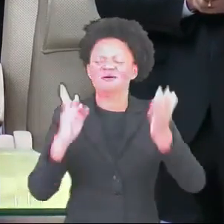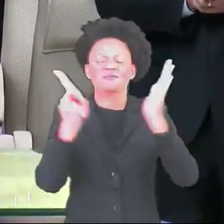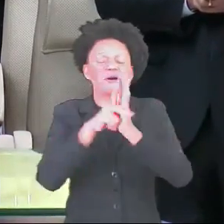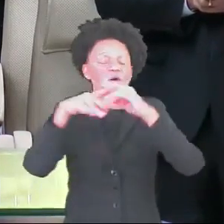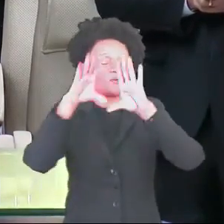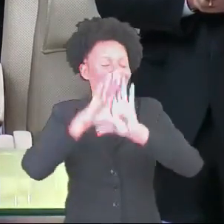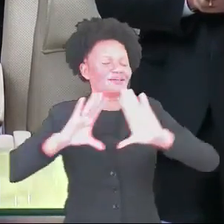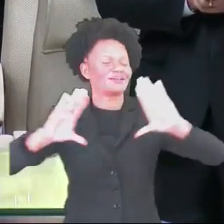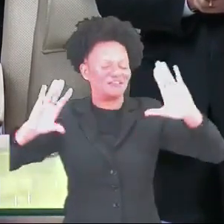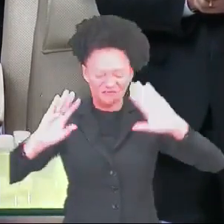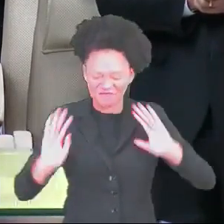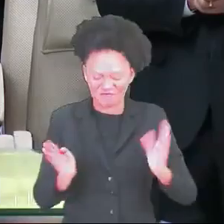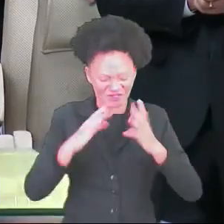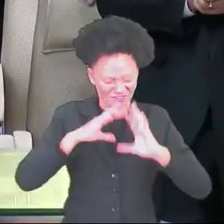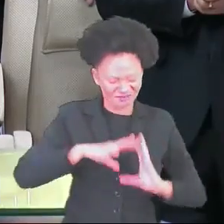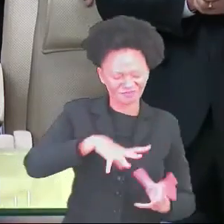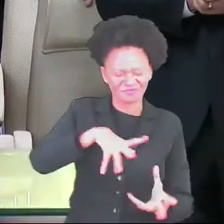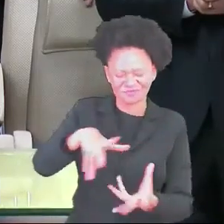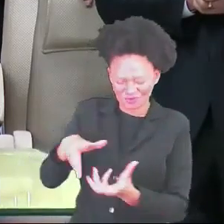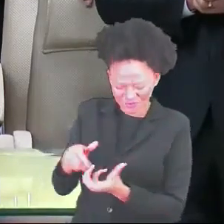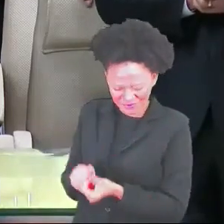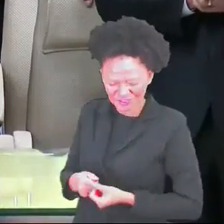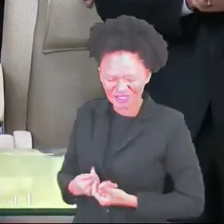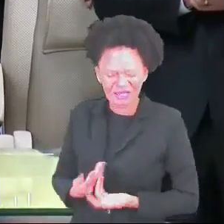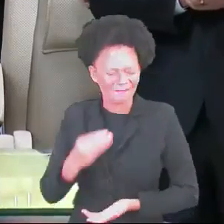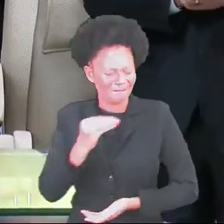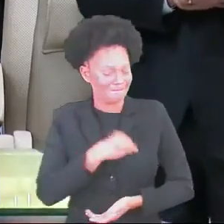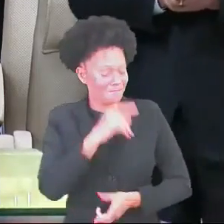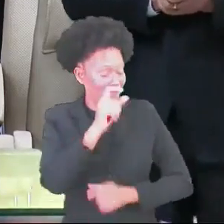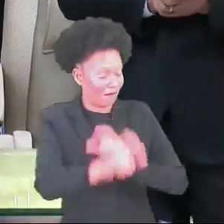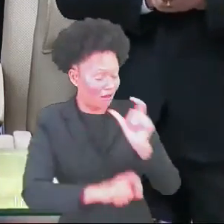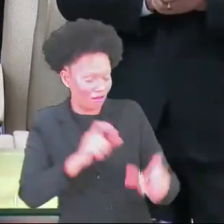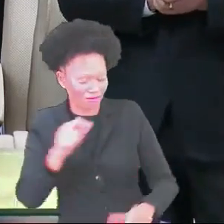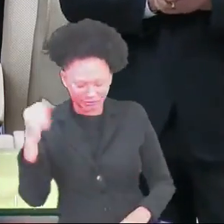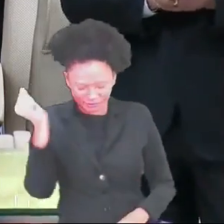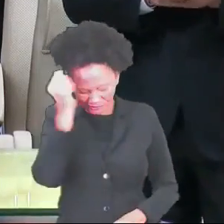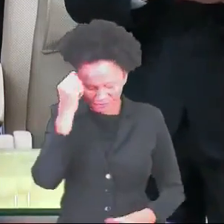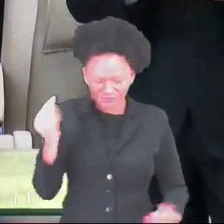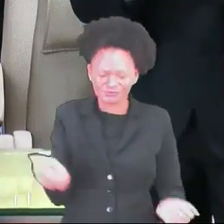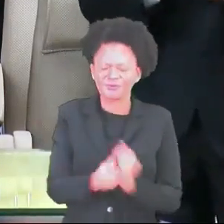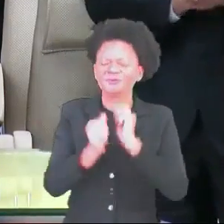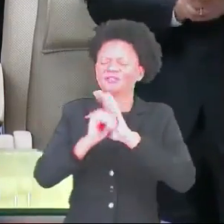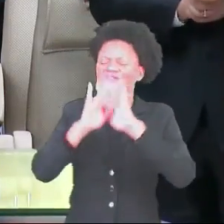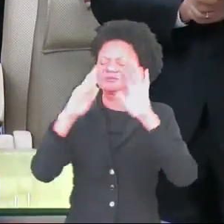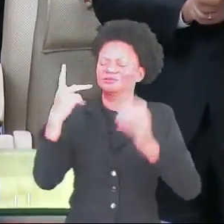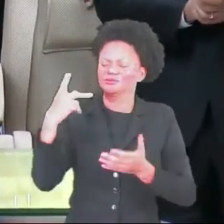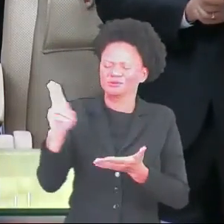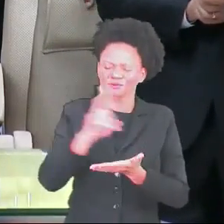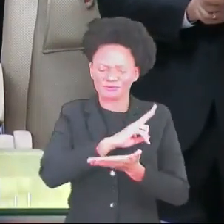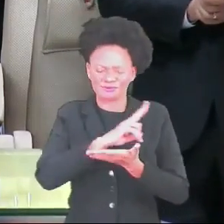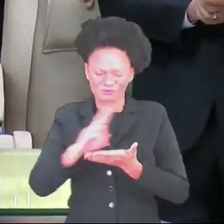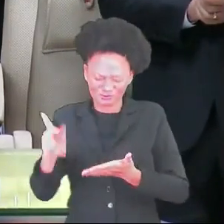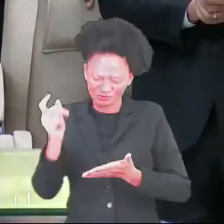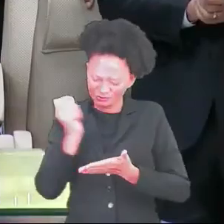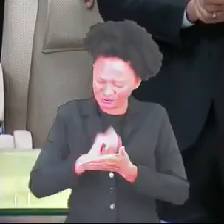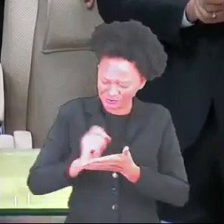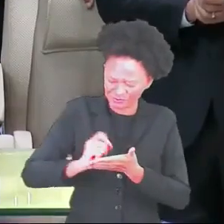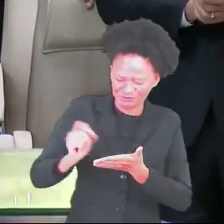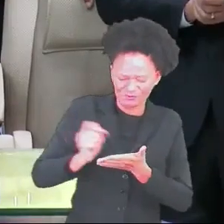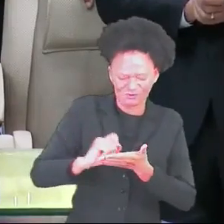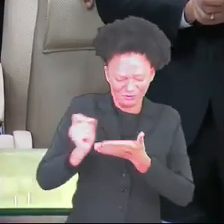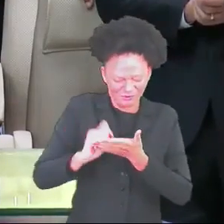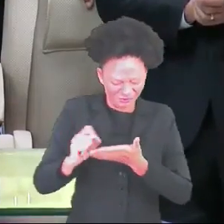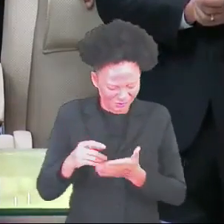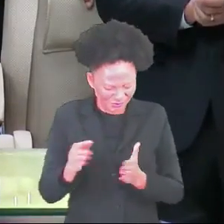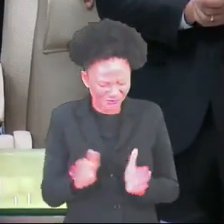céu, festa na terra, pecador que se arrepende, para a glória do seu santo nome, escreva os seus nomes no livro da